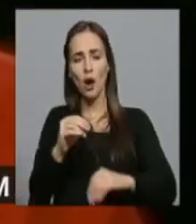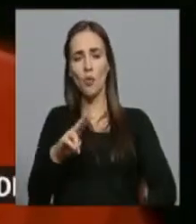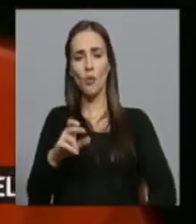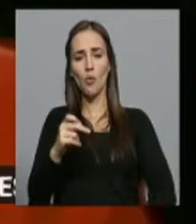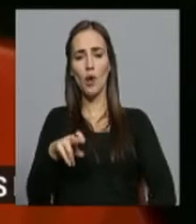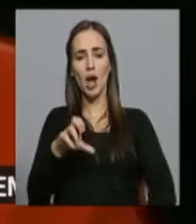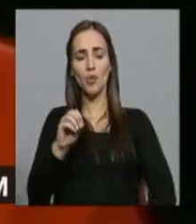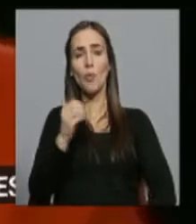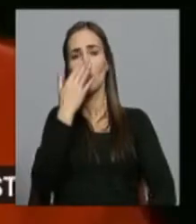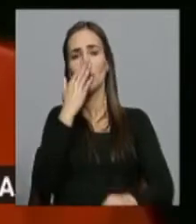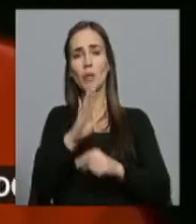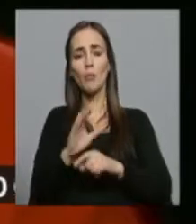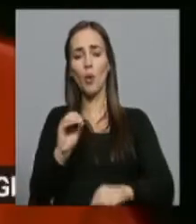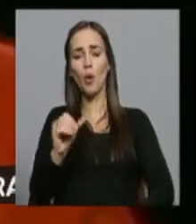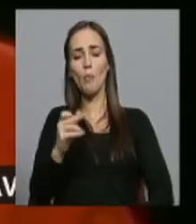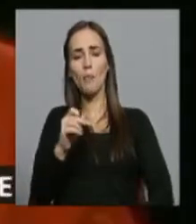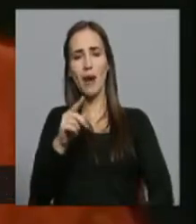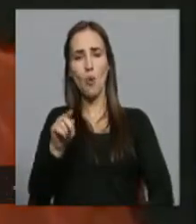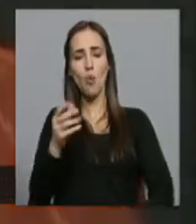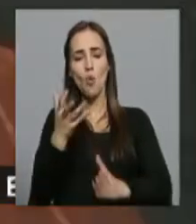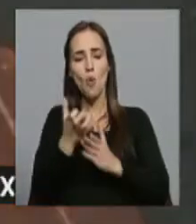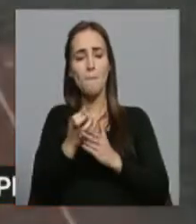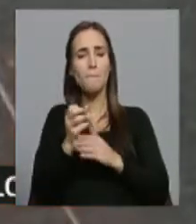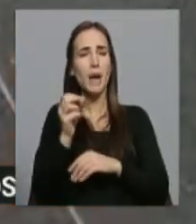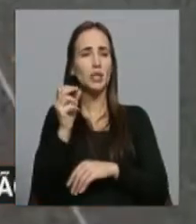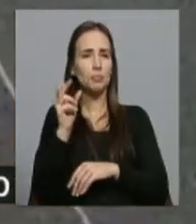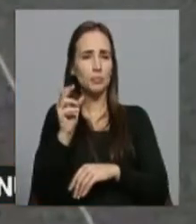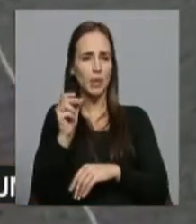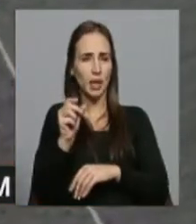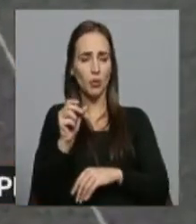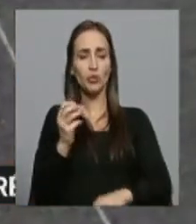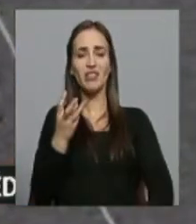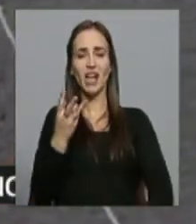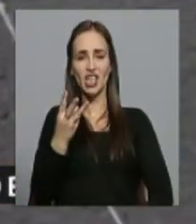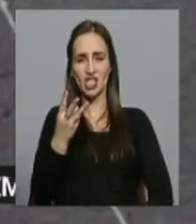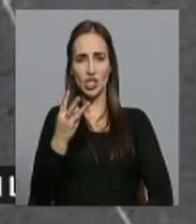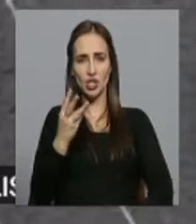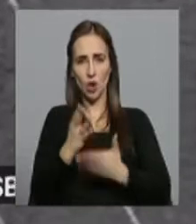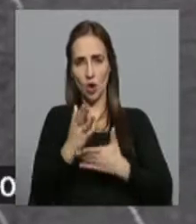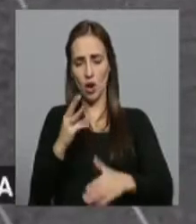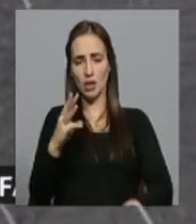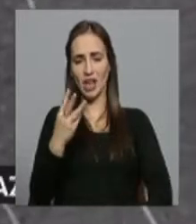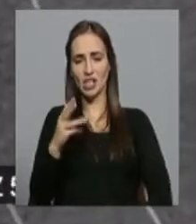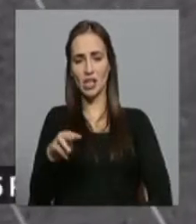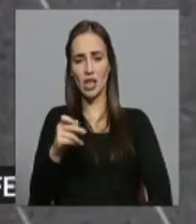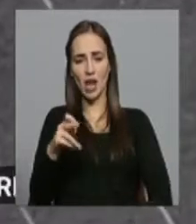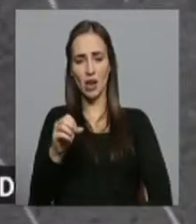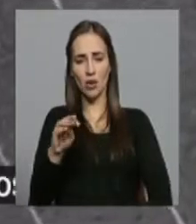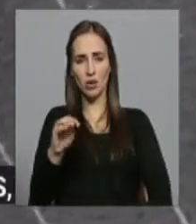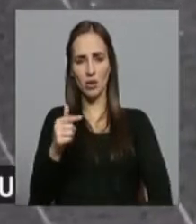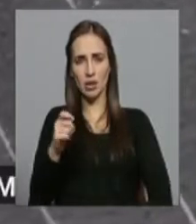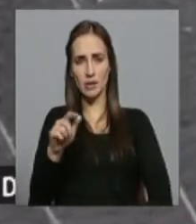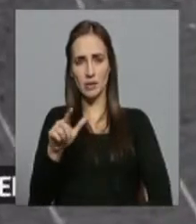Oberon mais pequeno, desse campo magnético induzido, apenas de 3 nanoteslas. Mas, basicamente, esta é a grande conclusão deste estudo. Nós